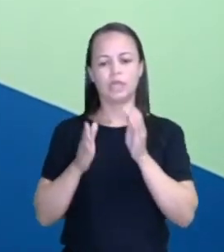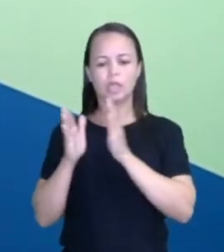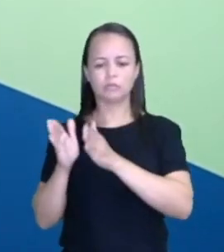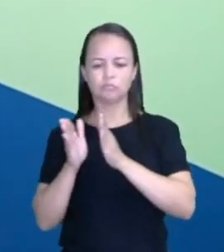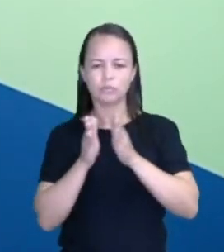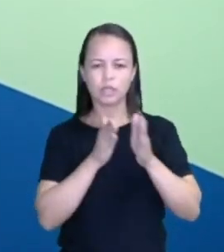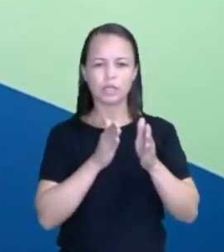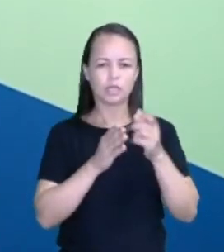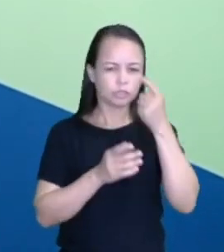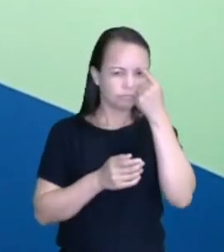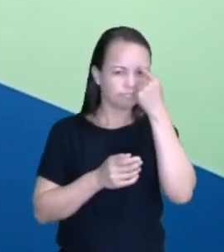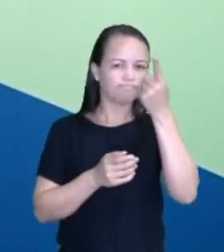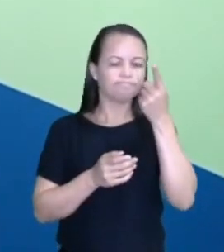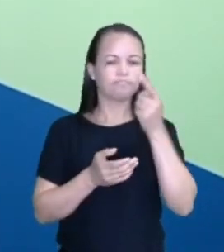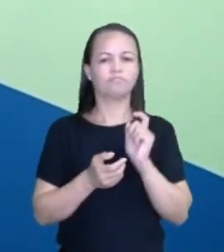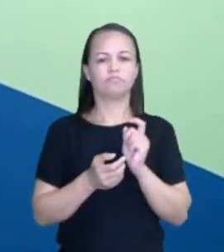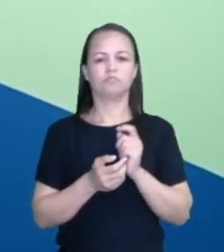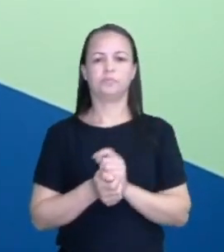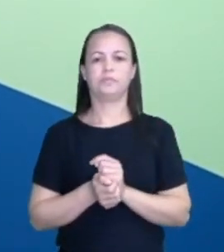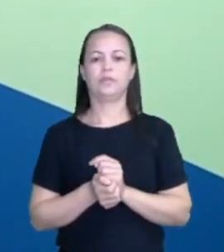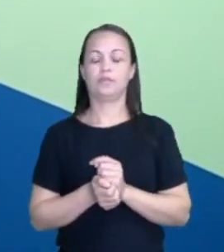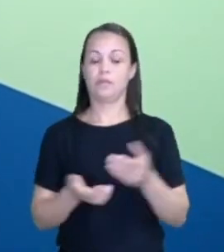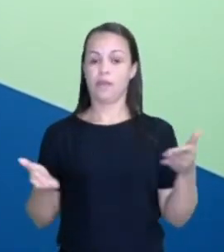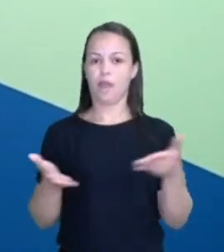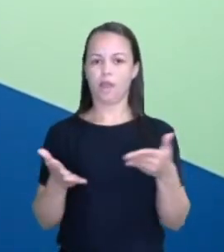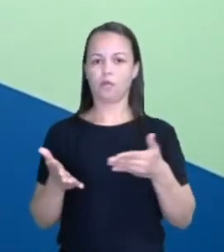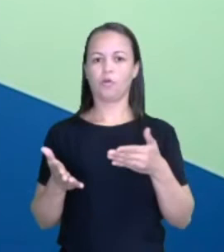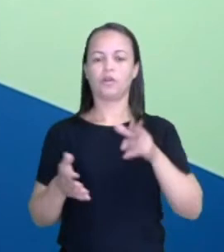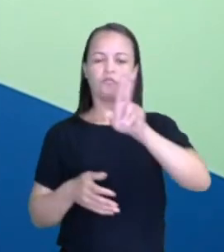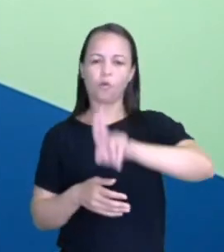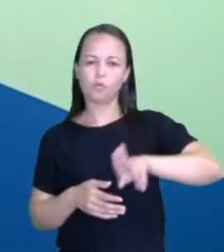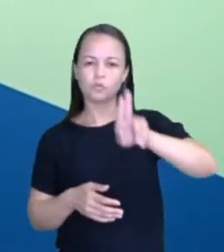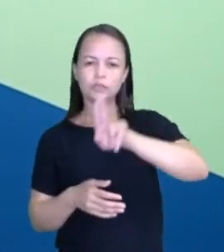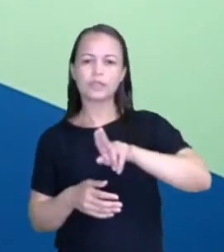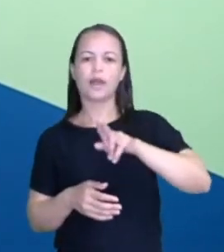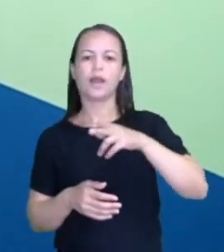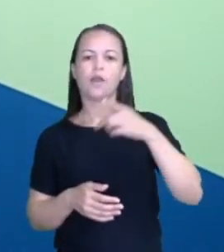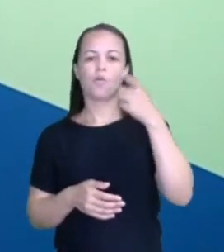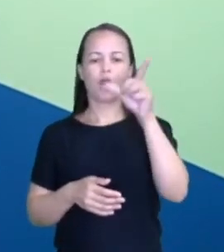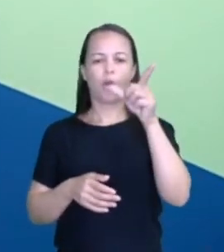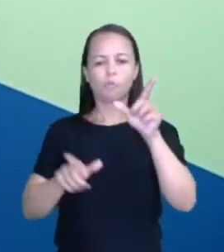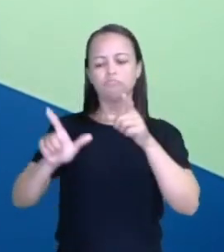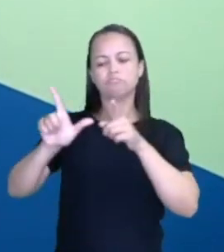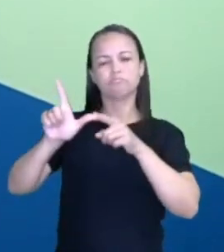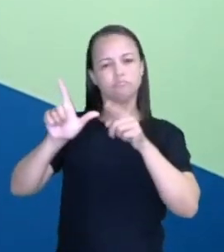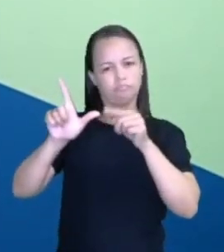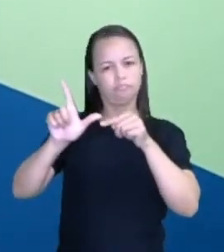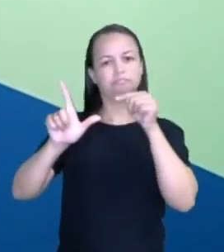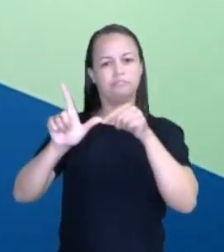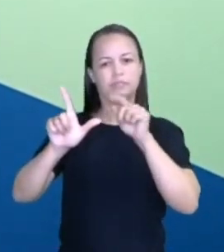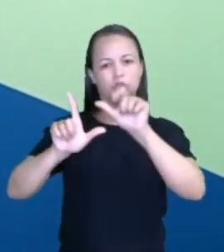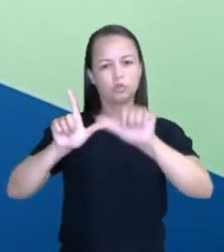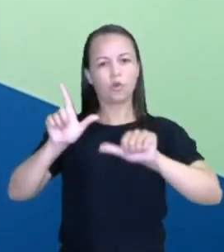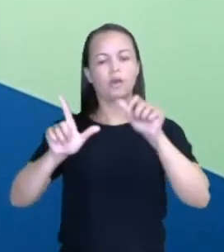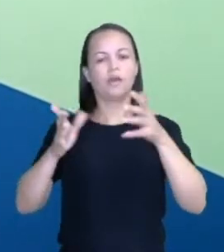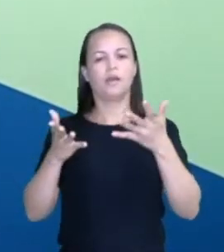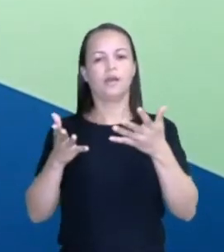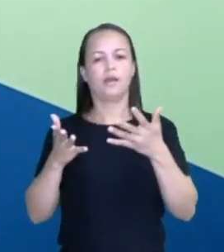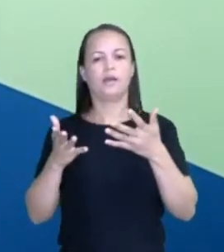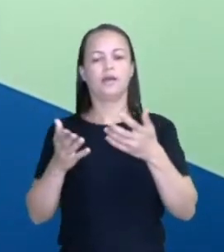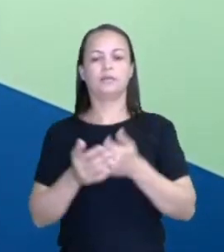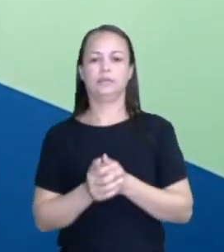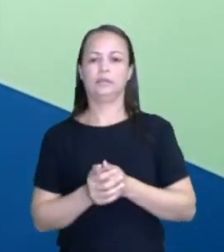ideia, só que agora eu vou usar uma outra letra. A letra B aqui, da nossa questão 1, tem